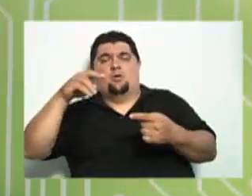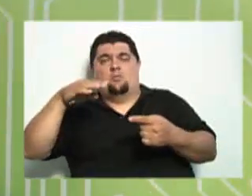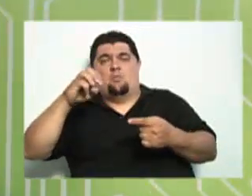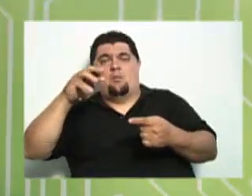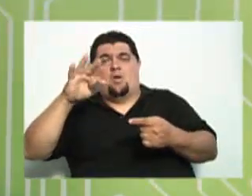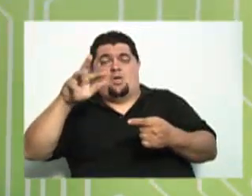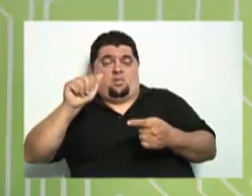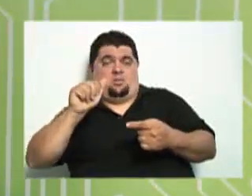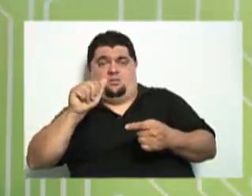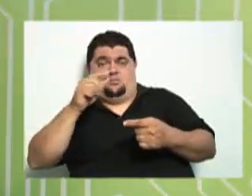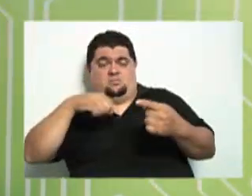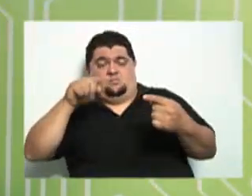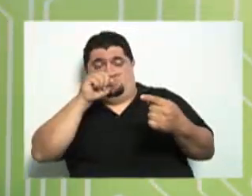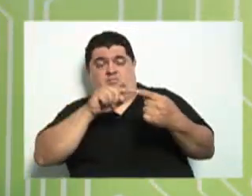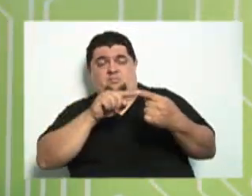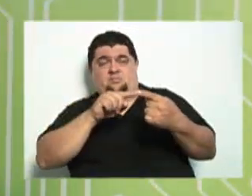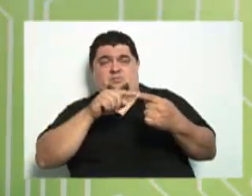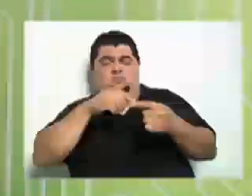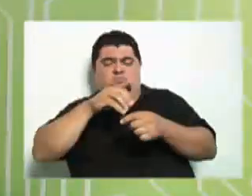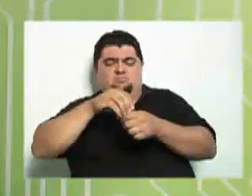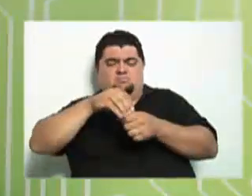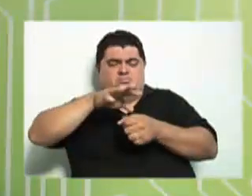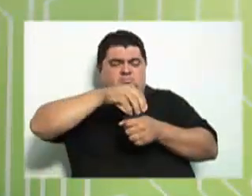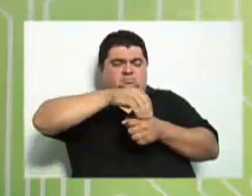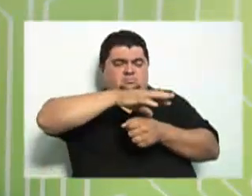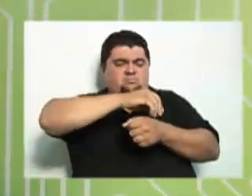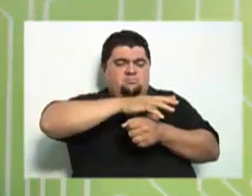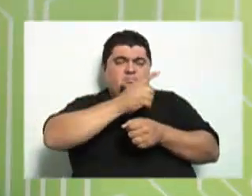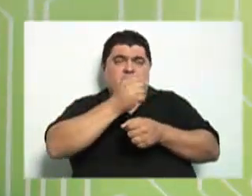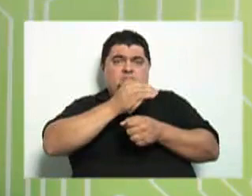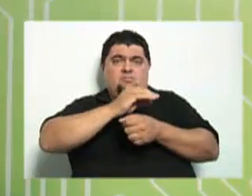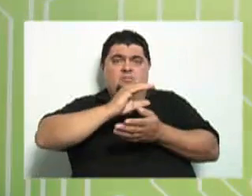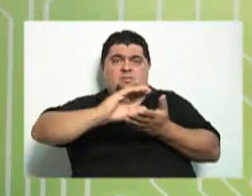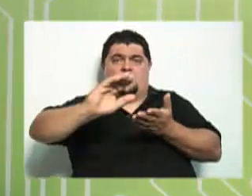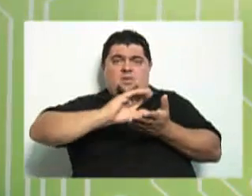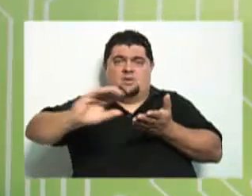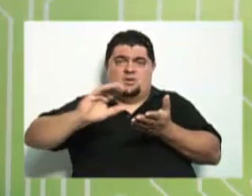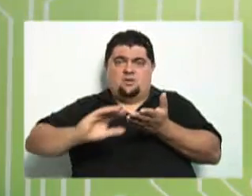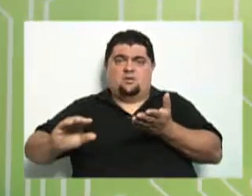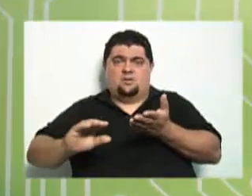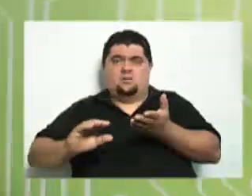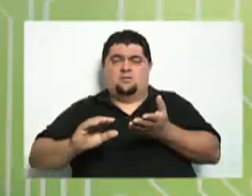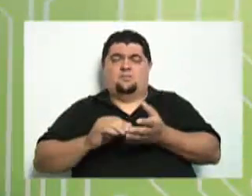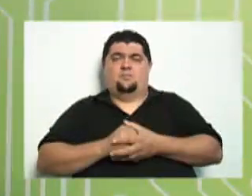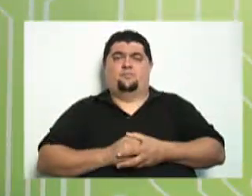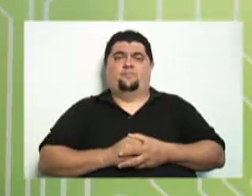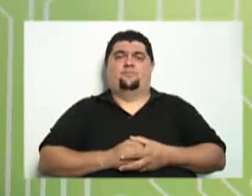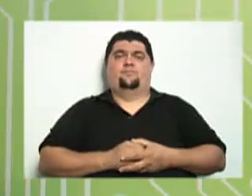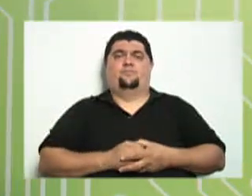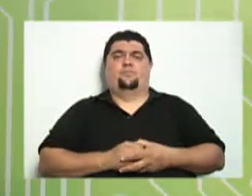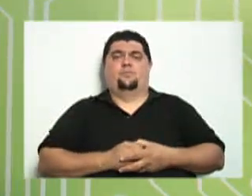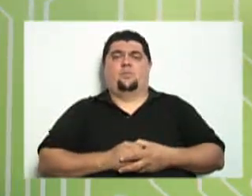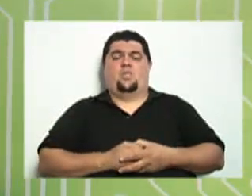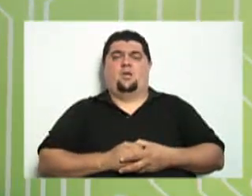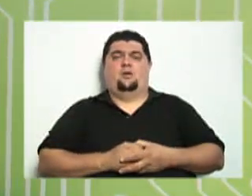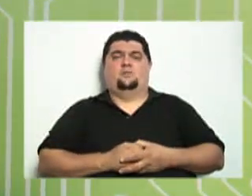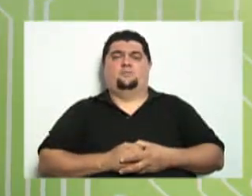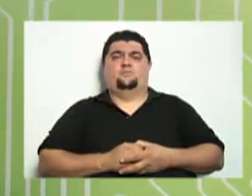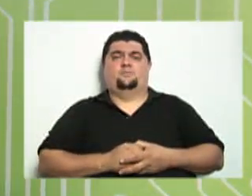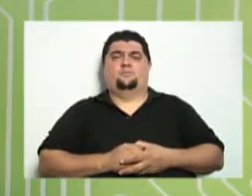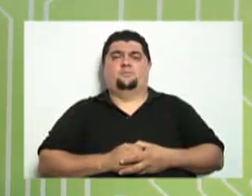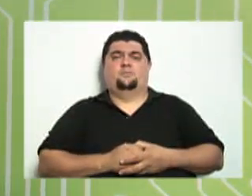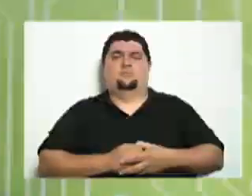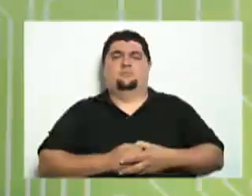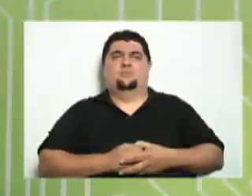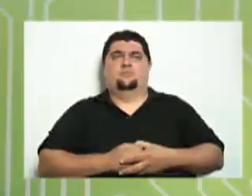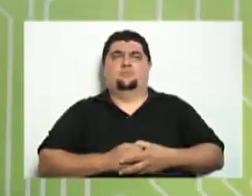ele tentou distribuir o seu recurso de acordo com o que ele chamou de gargalos estruturais. Gargalos estruturais,